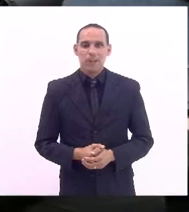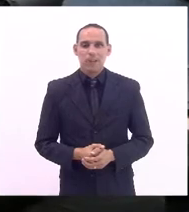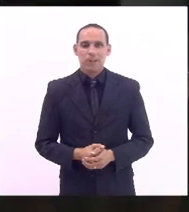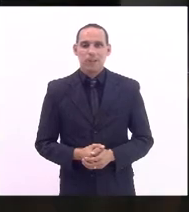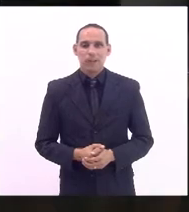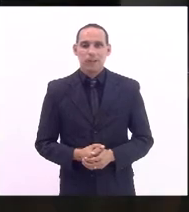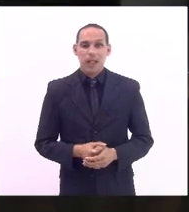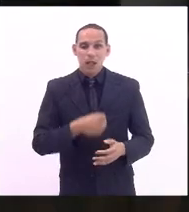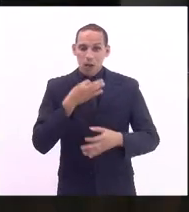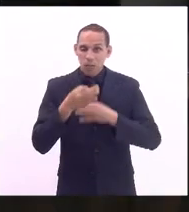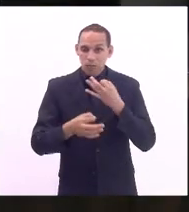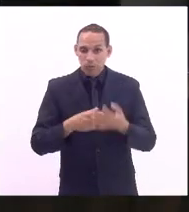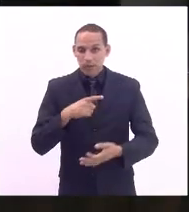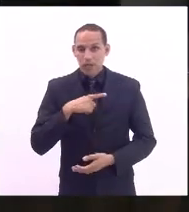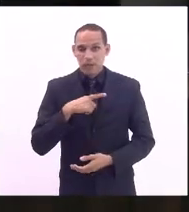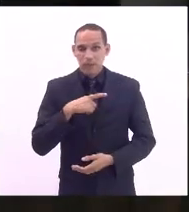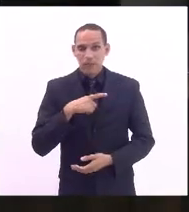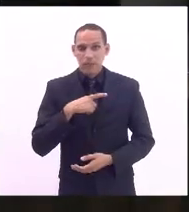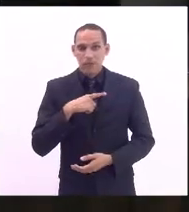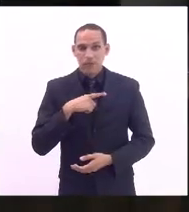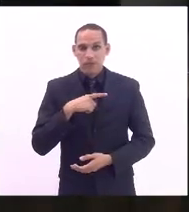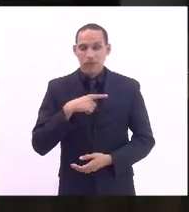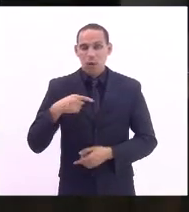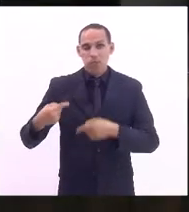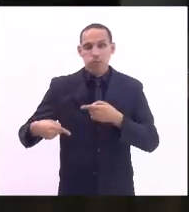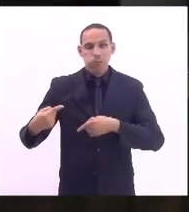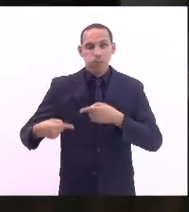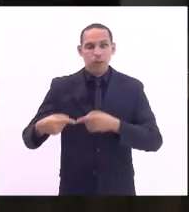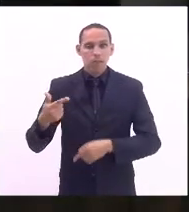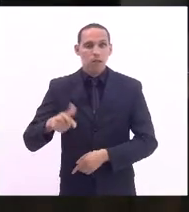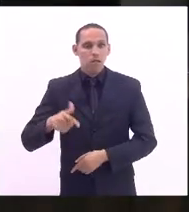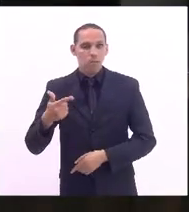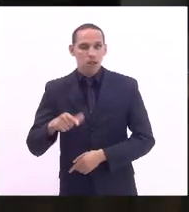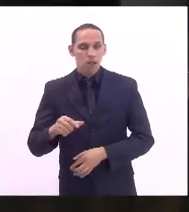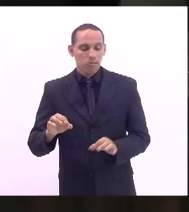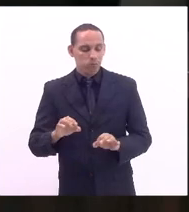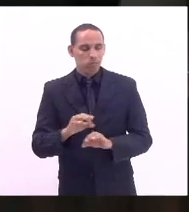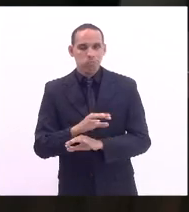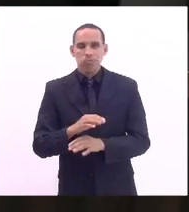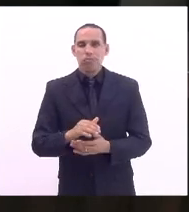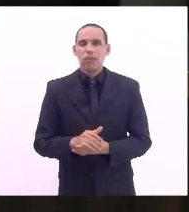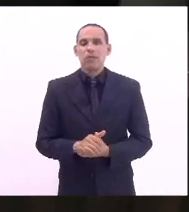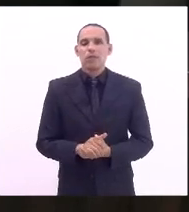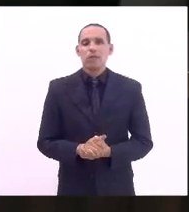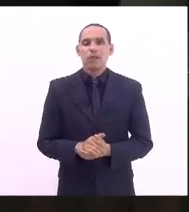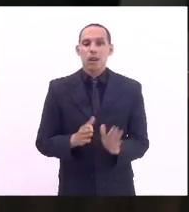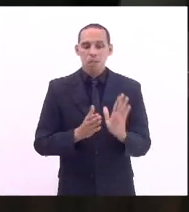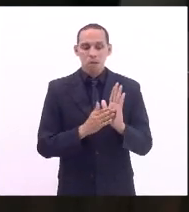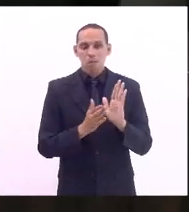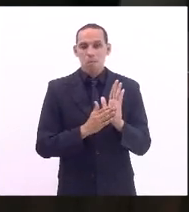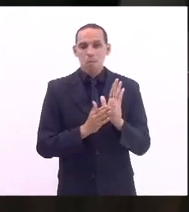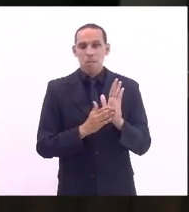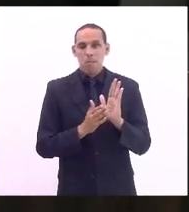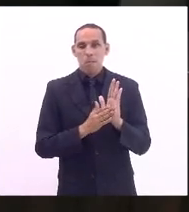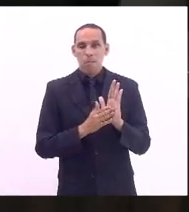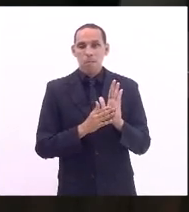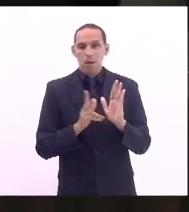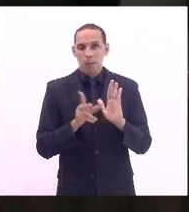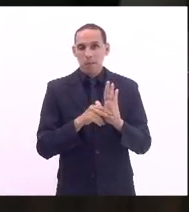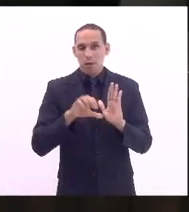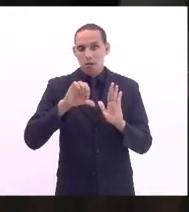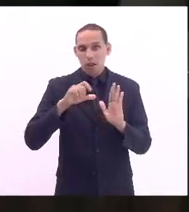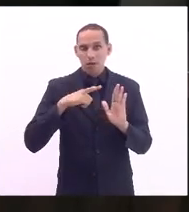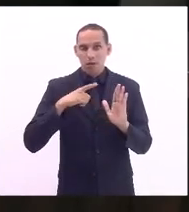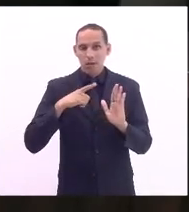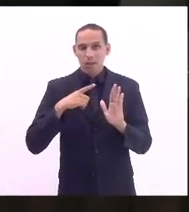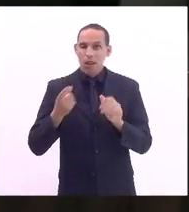Os pareceres emitidos em discussão. Não havendo quem queira discutir, encerrada a discussão. O presidente de proposta recebeu 9 emendas e